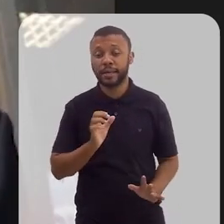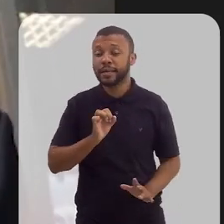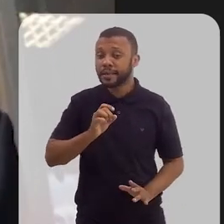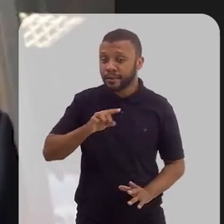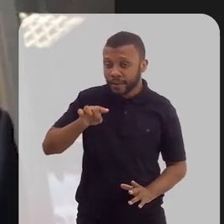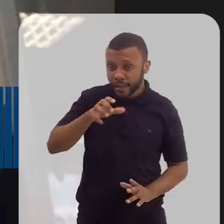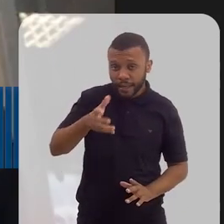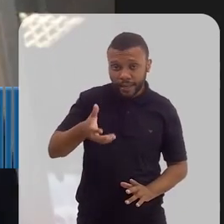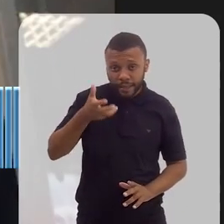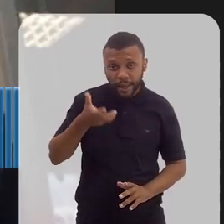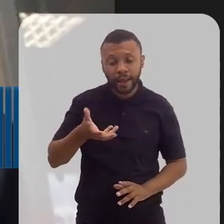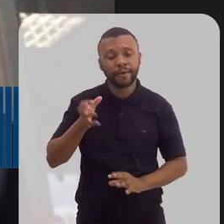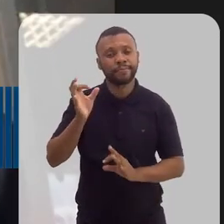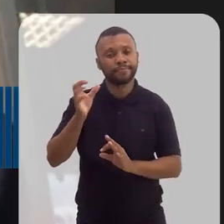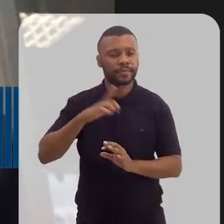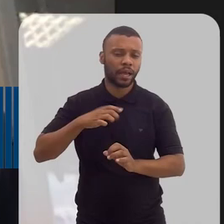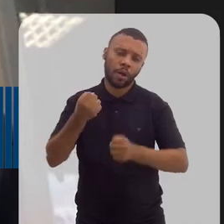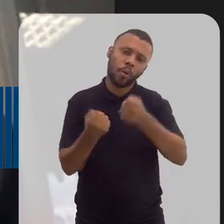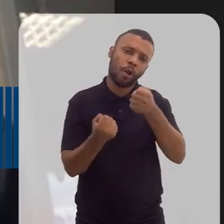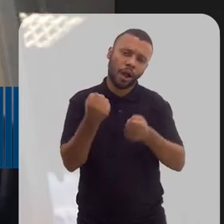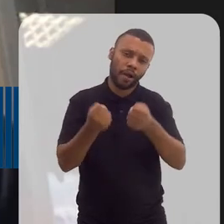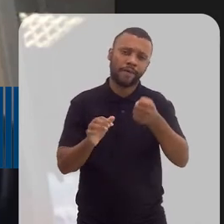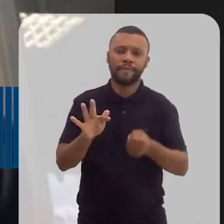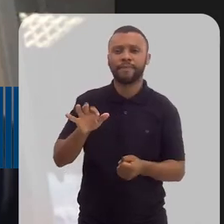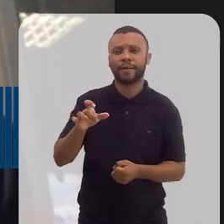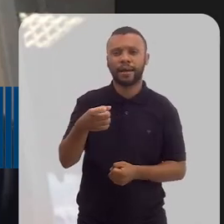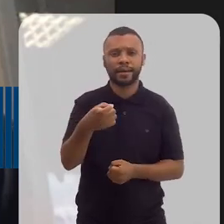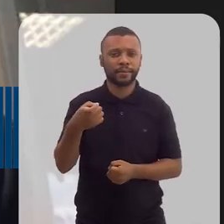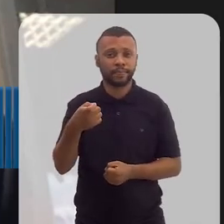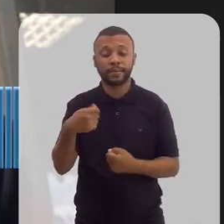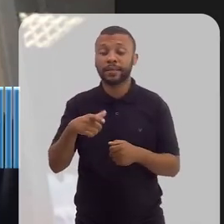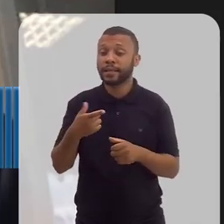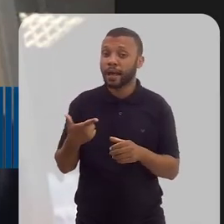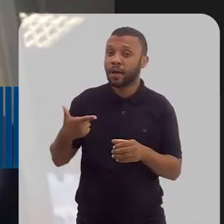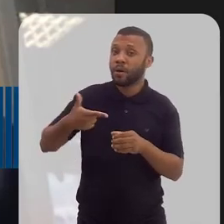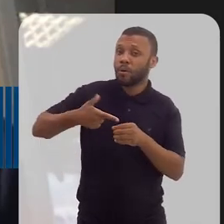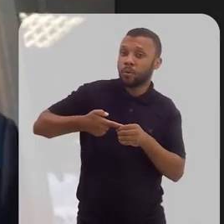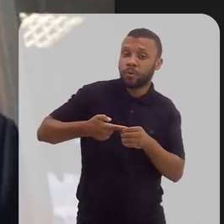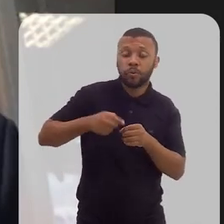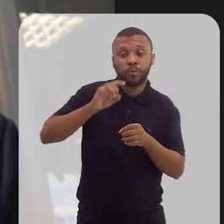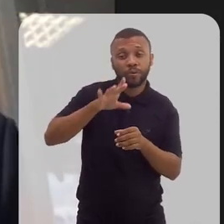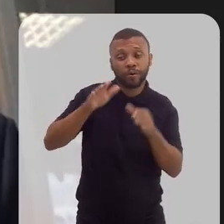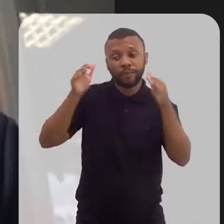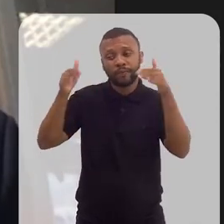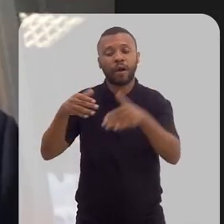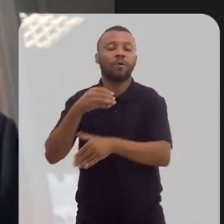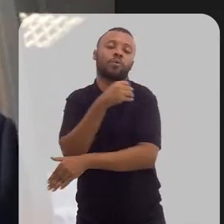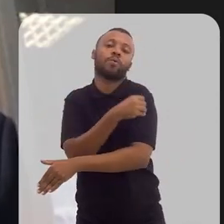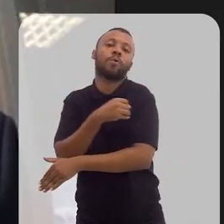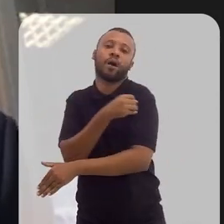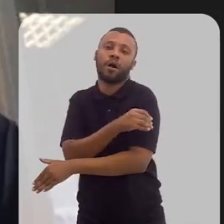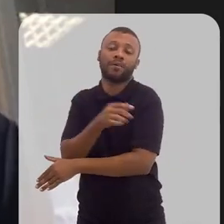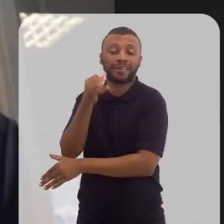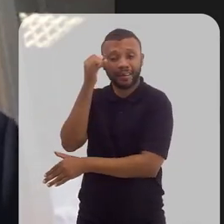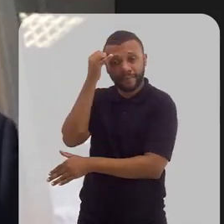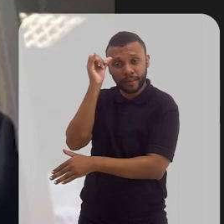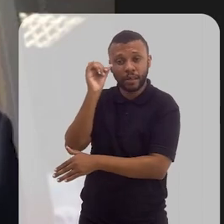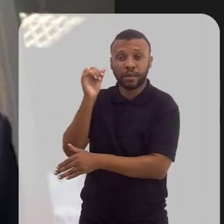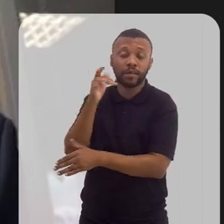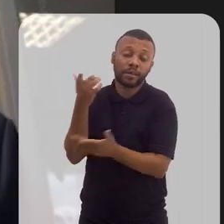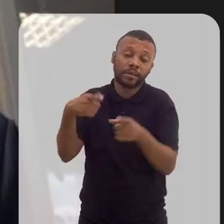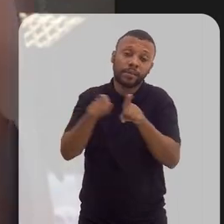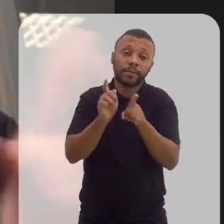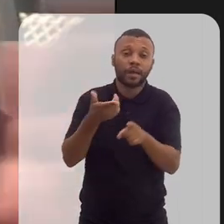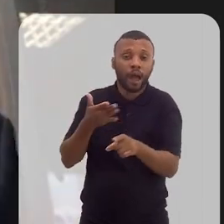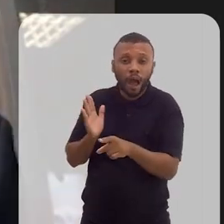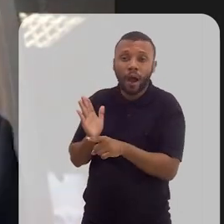sua parte, se você tem um carro flex, você deveria abastecer seu carro apenas com etanol, porque isso estaria contribuindo,